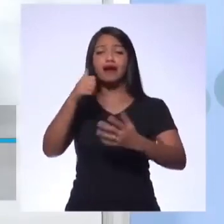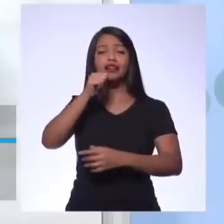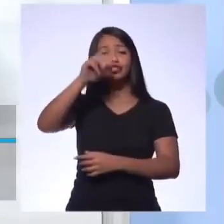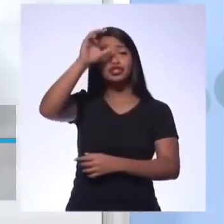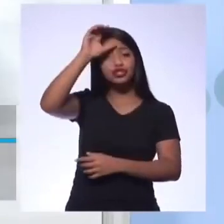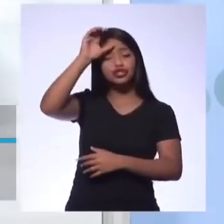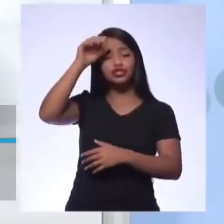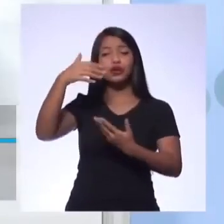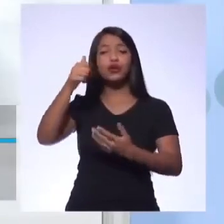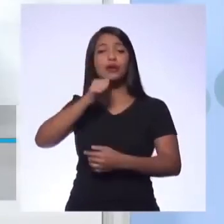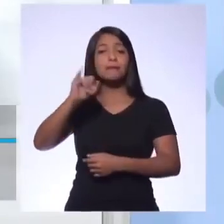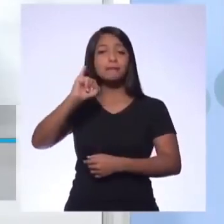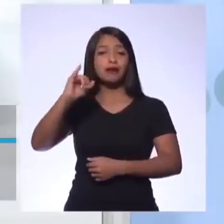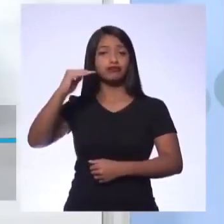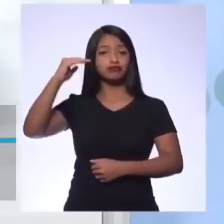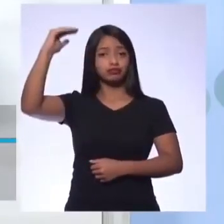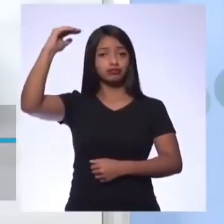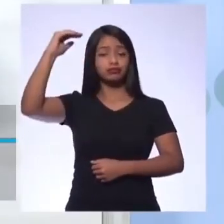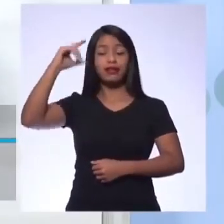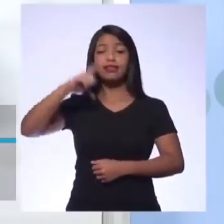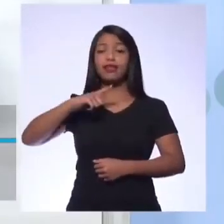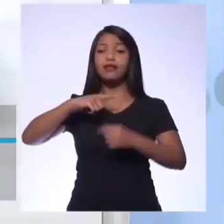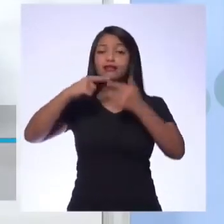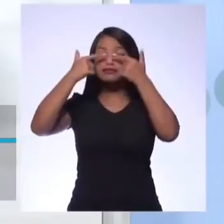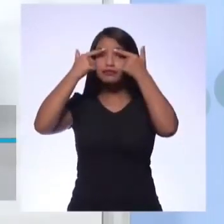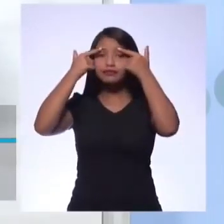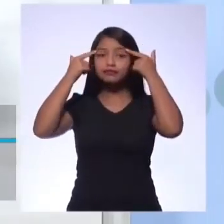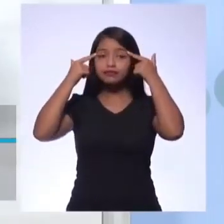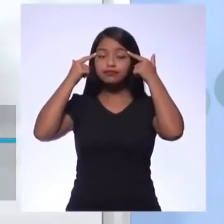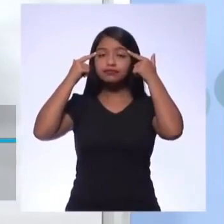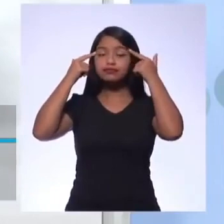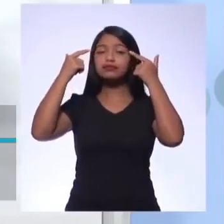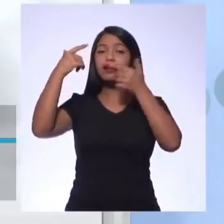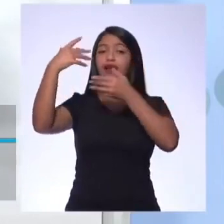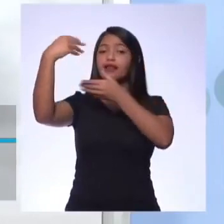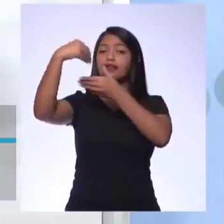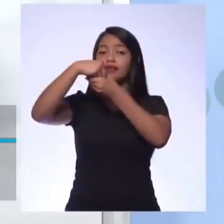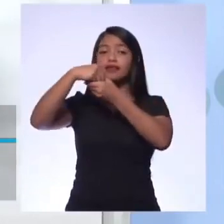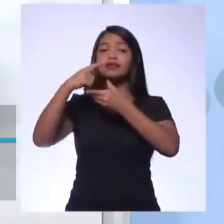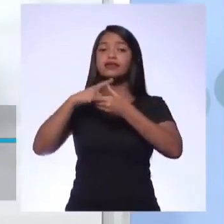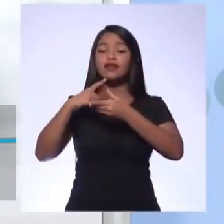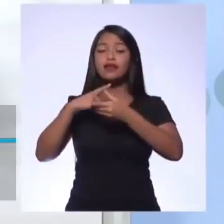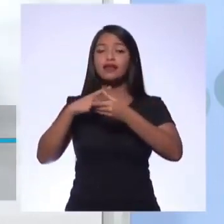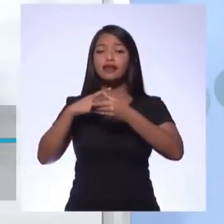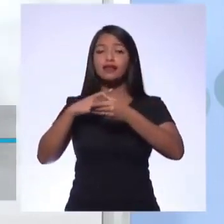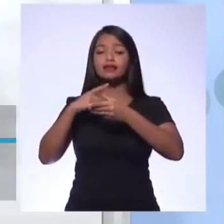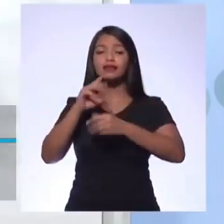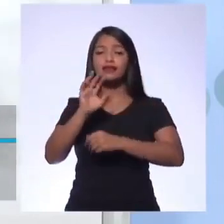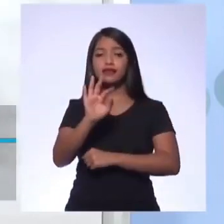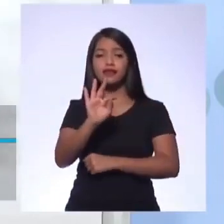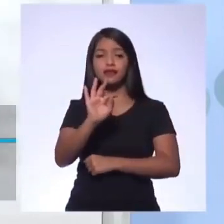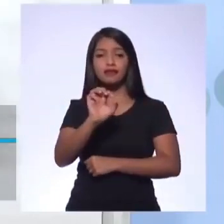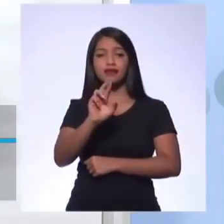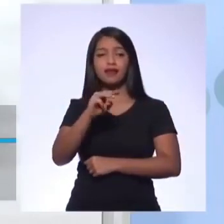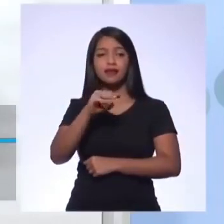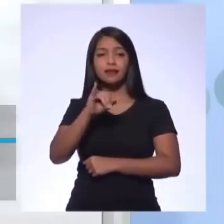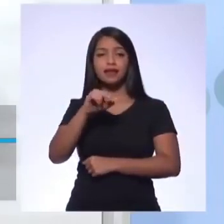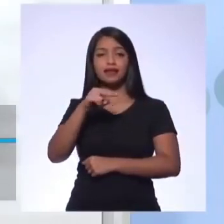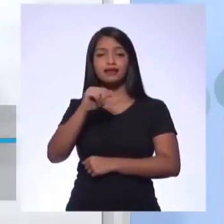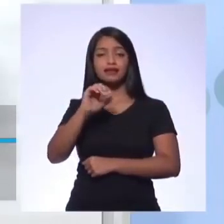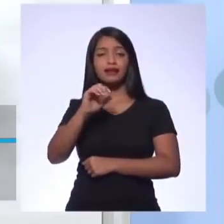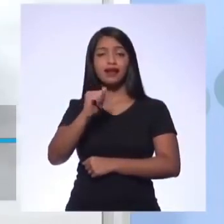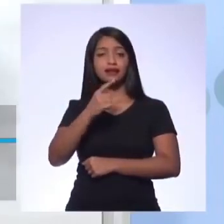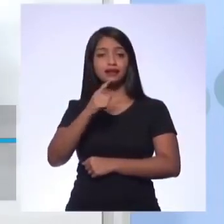velha, esses pelos que a gente tem aqui, eles têm uma terminação nervosa que tem uma ligação aqui com o nosso